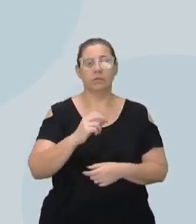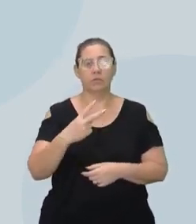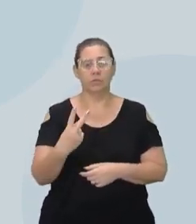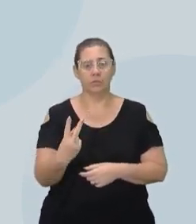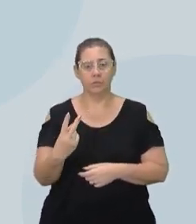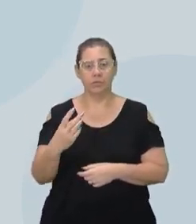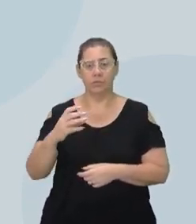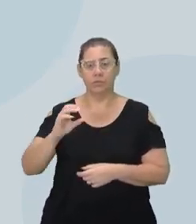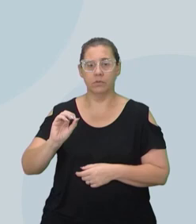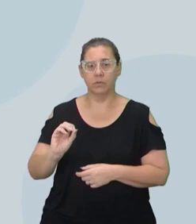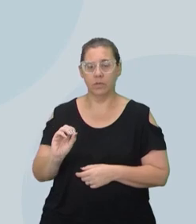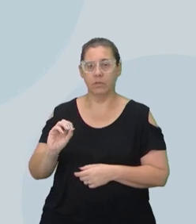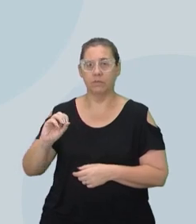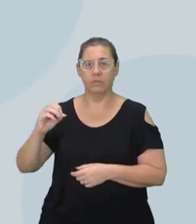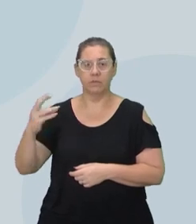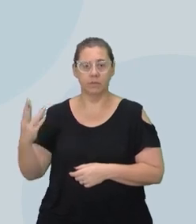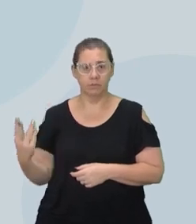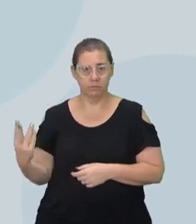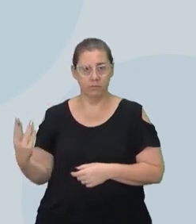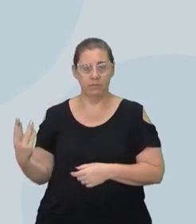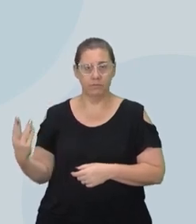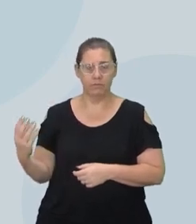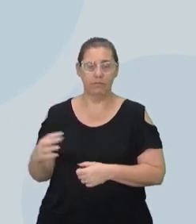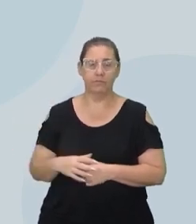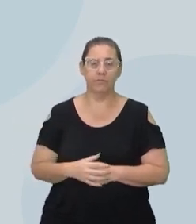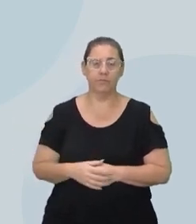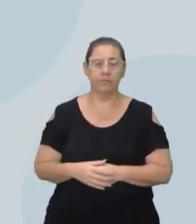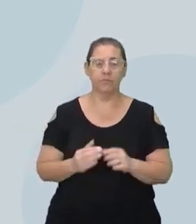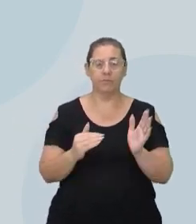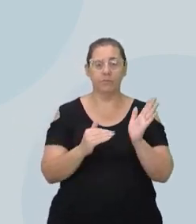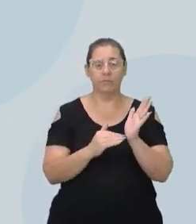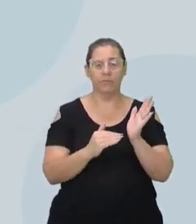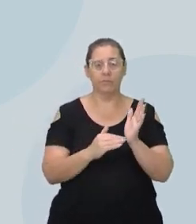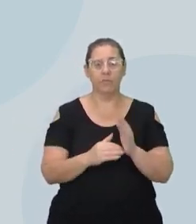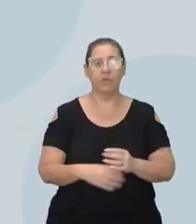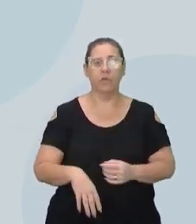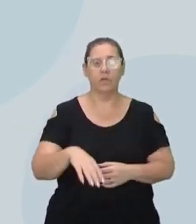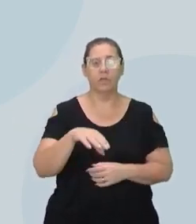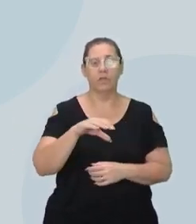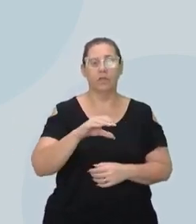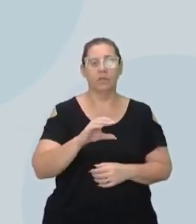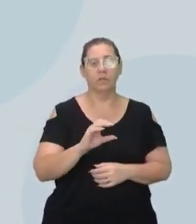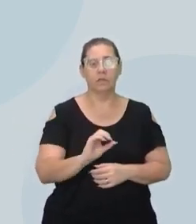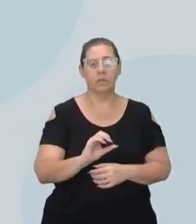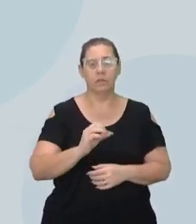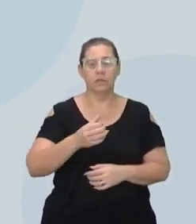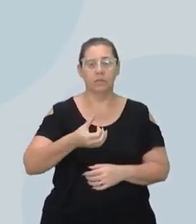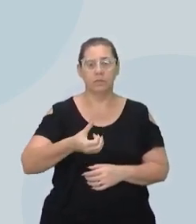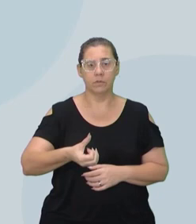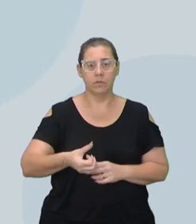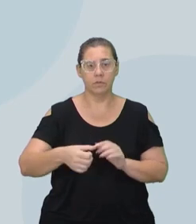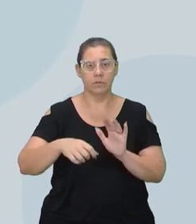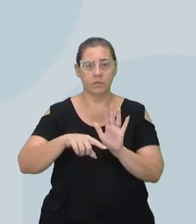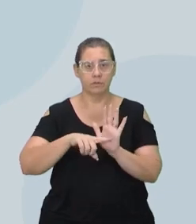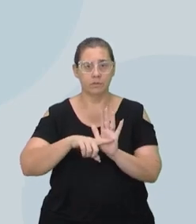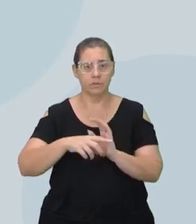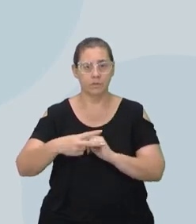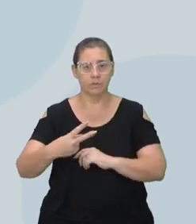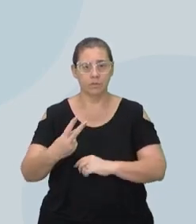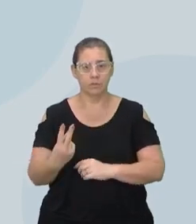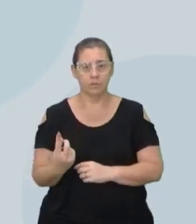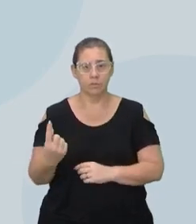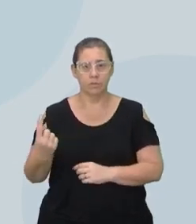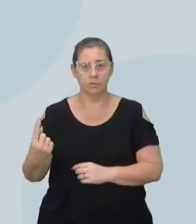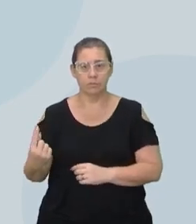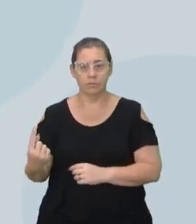0, 2, 0 e 3. E na terceira linha vai ficar 0, 6,